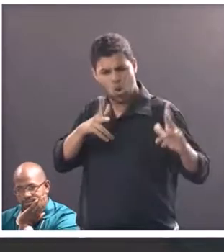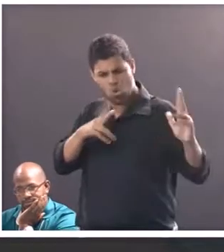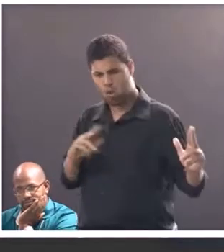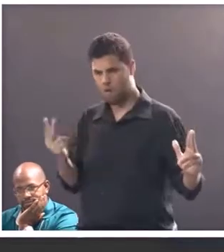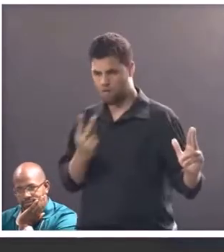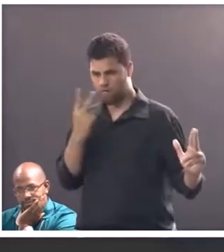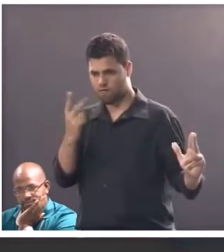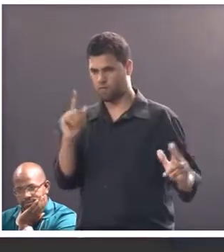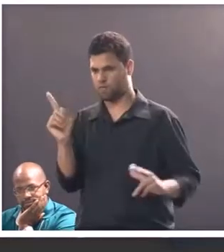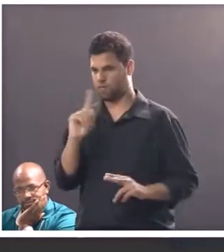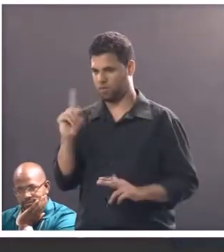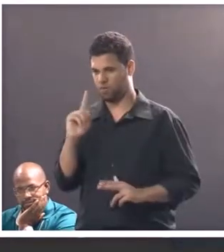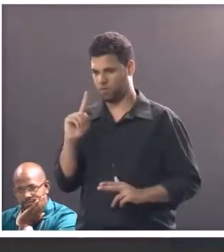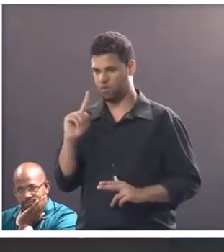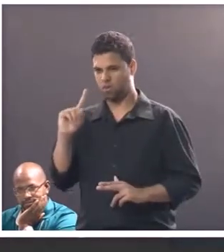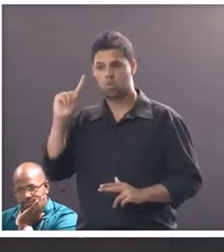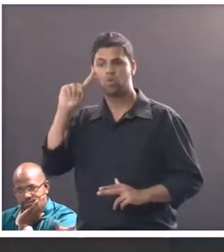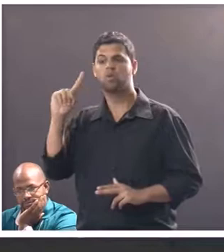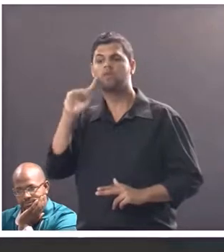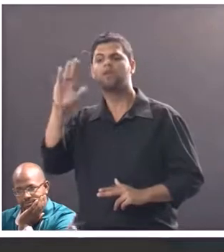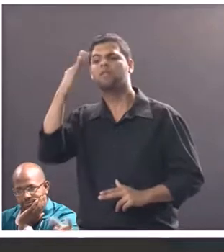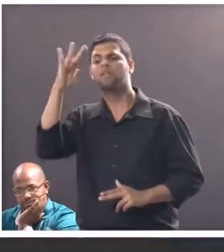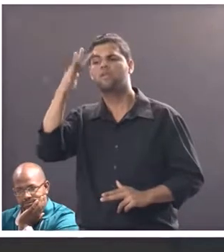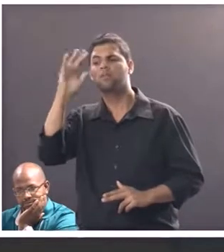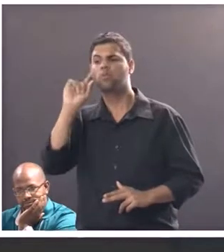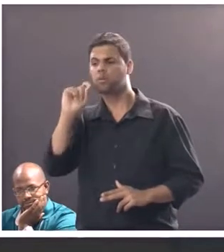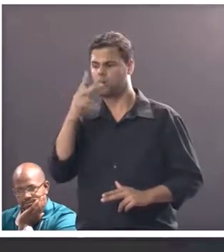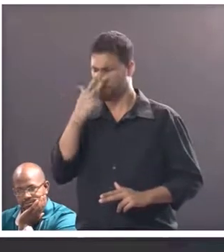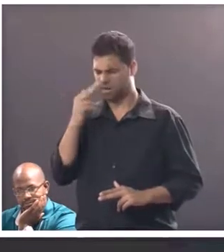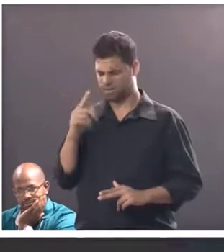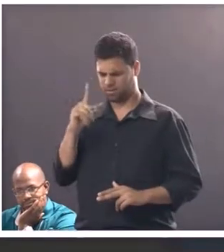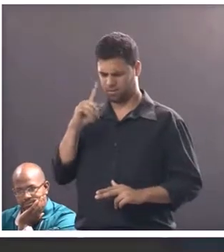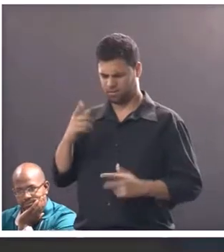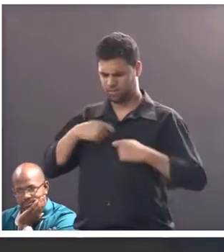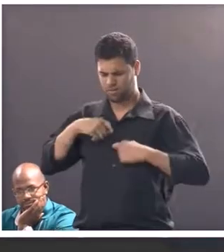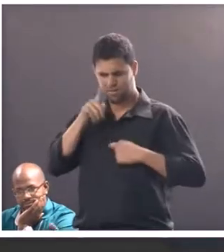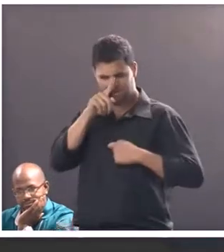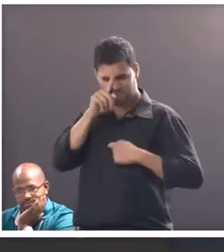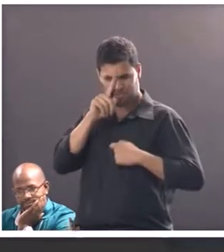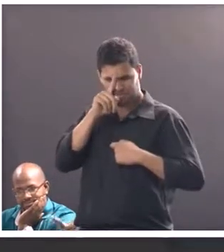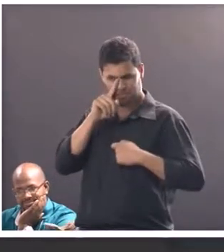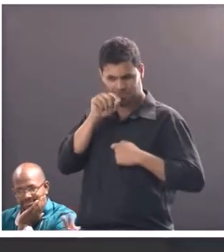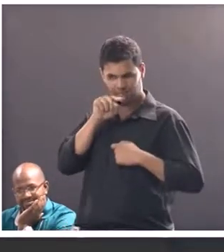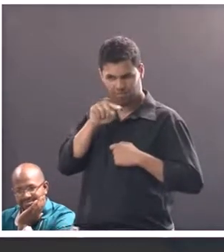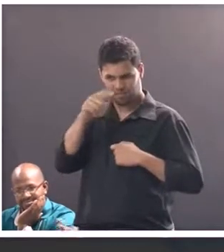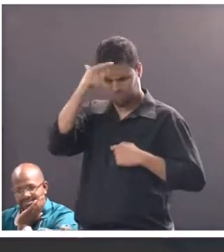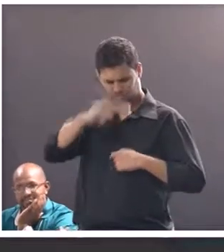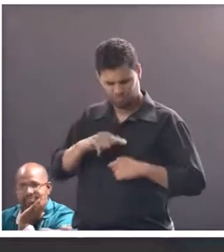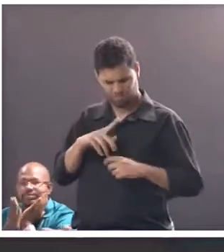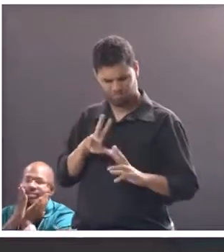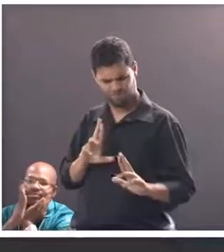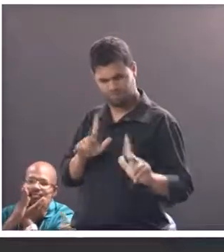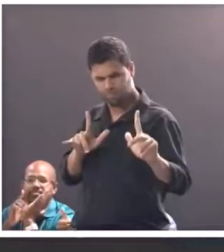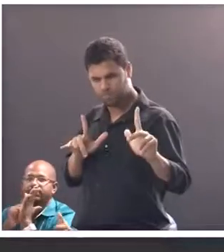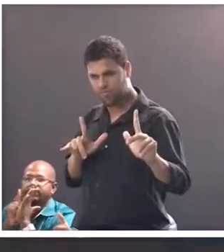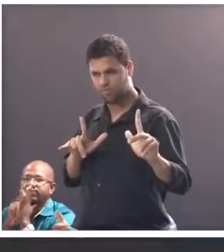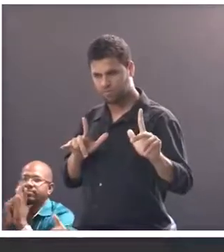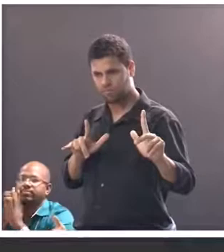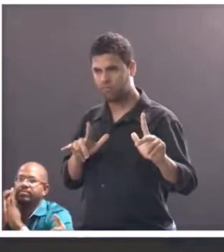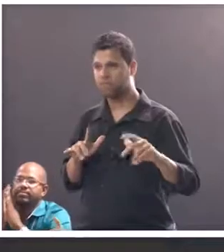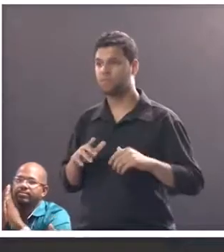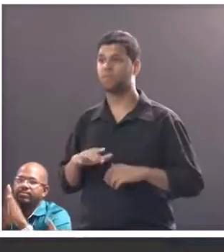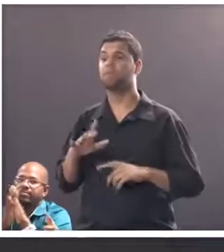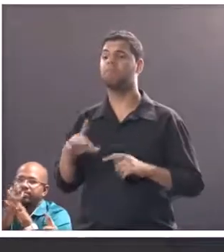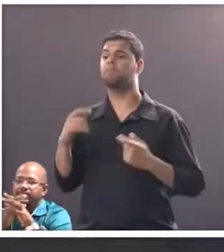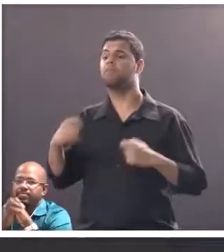da onça. O surdo vai falar o quê? Não, onça, perigoso. Não, não pode. Porque não tem esse valor linguístico. Então tem que